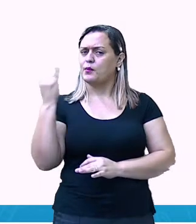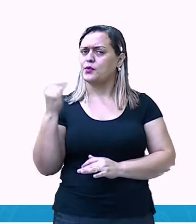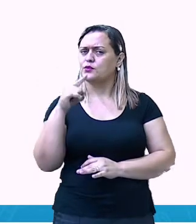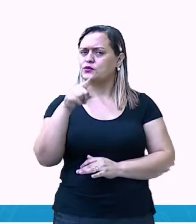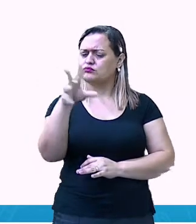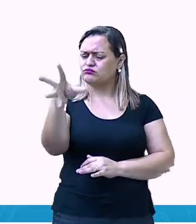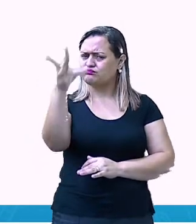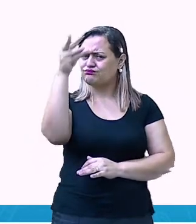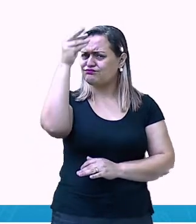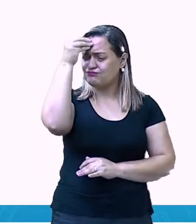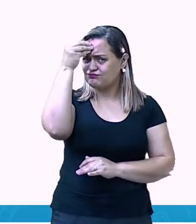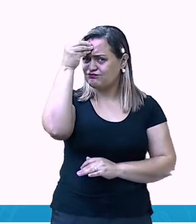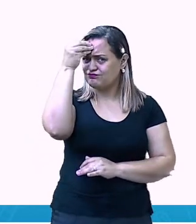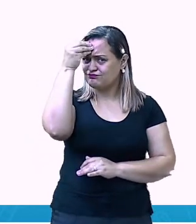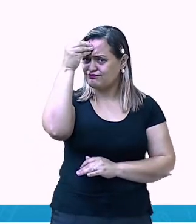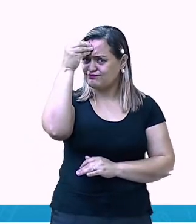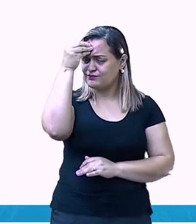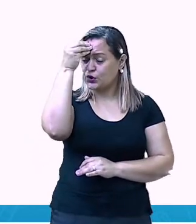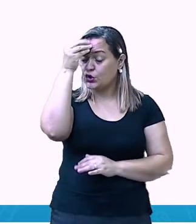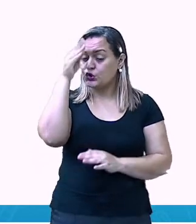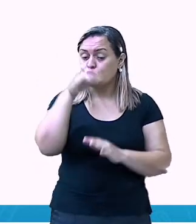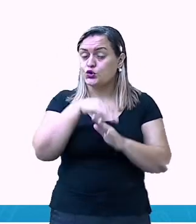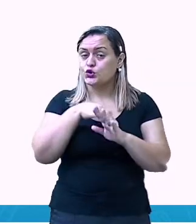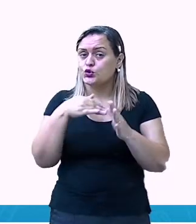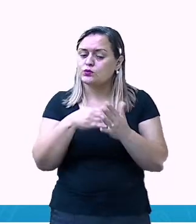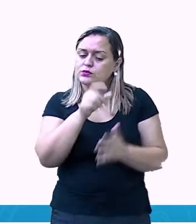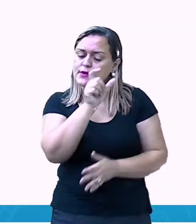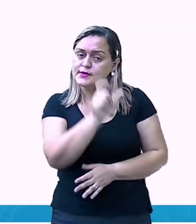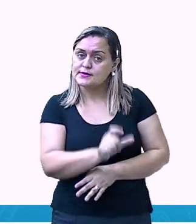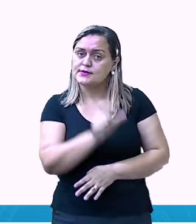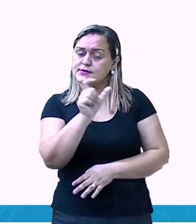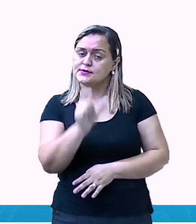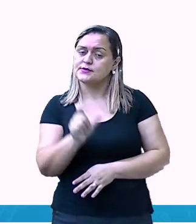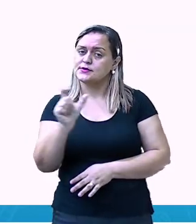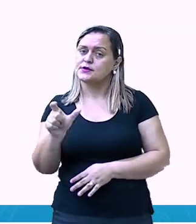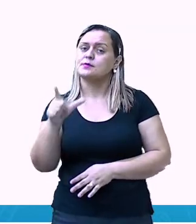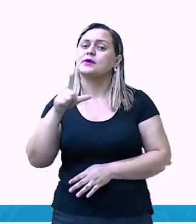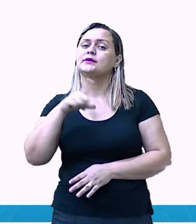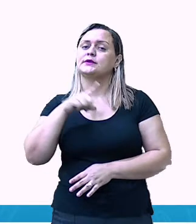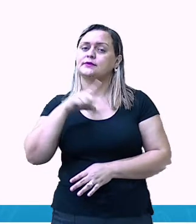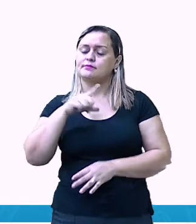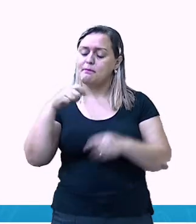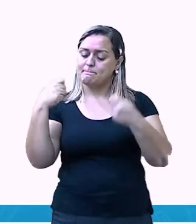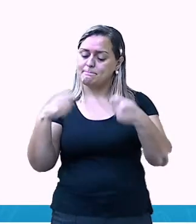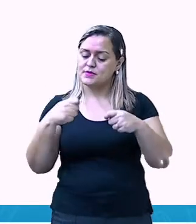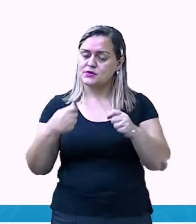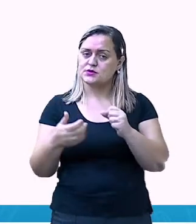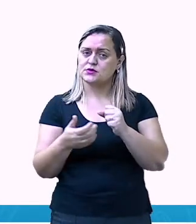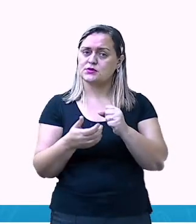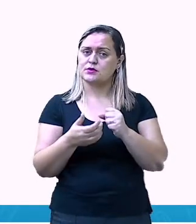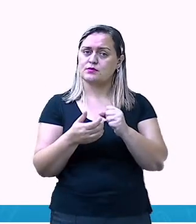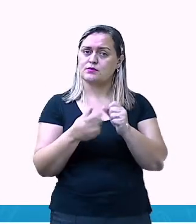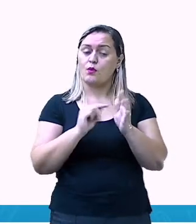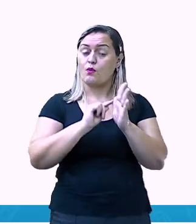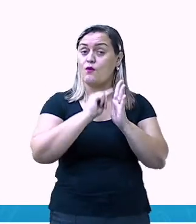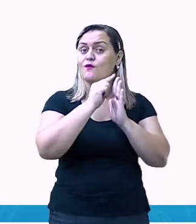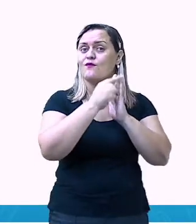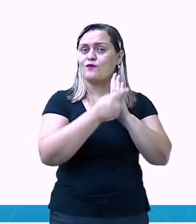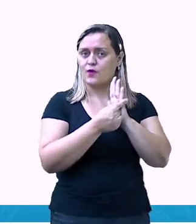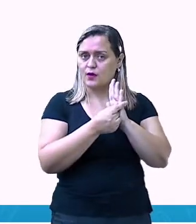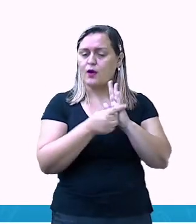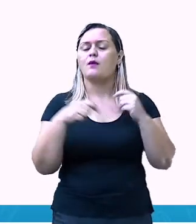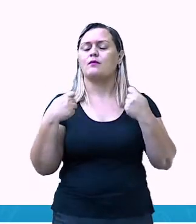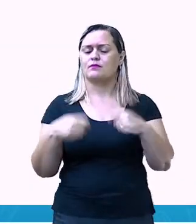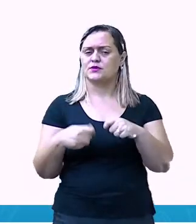falei. Toda sílaba na língua portuguesa precisa ter uma vogal. Podemos ter